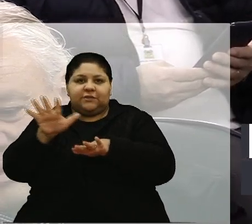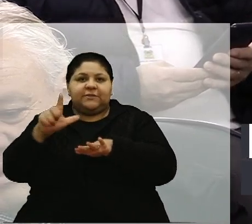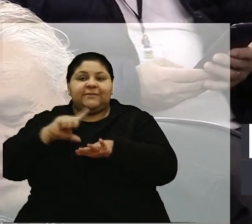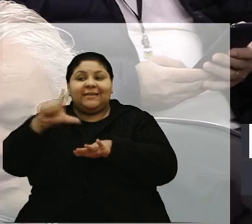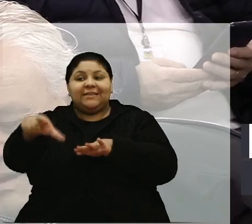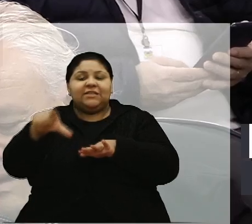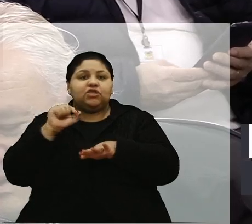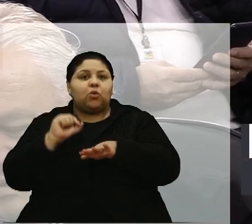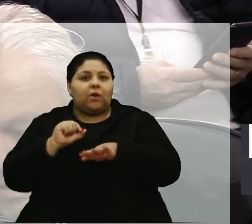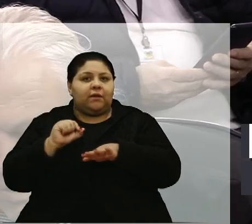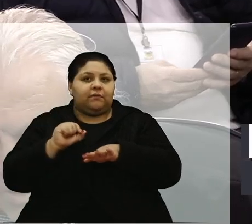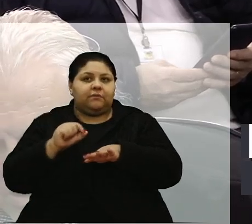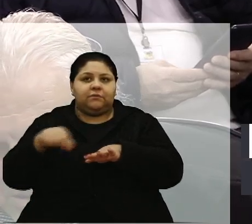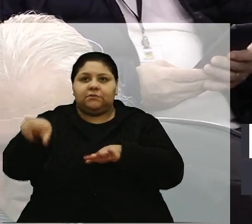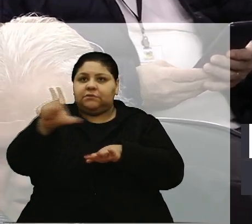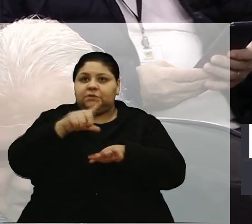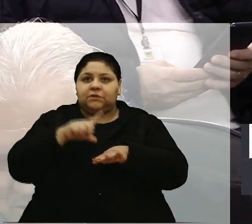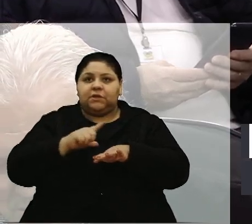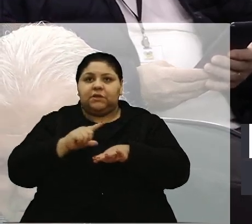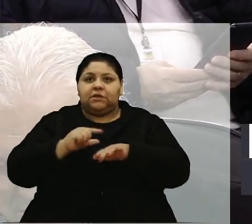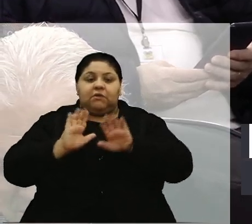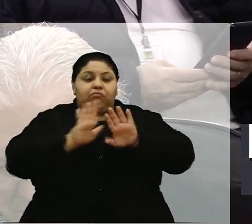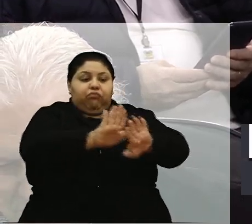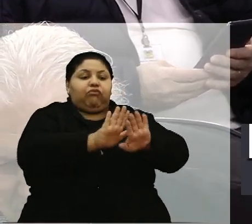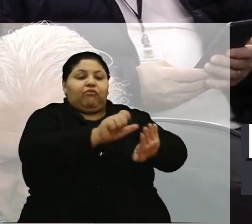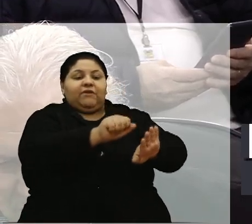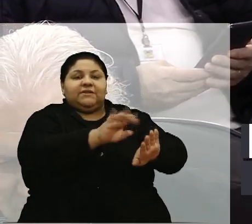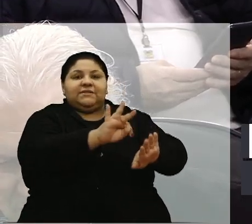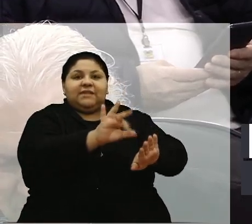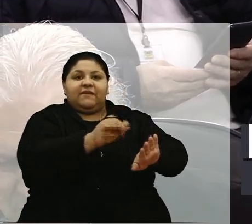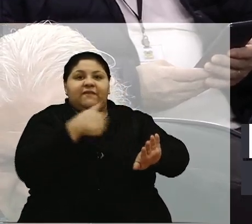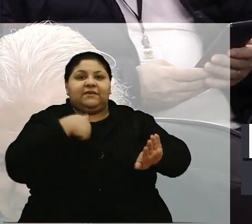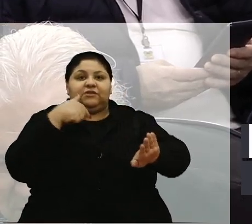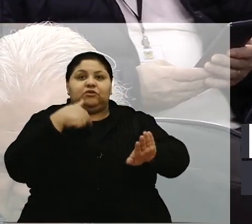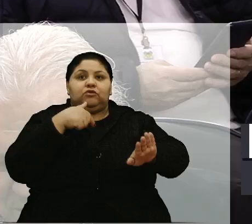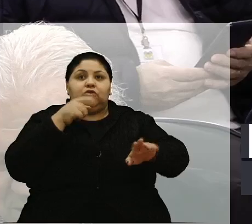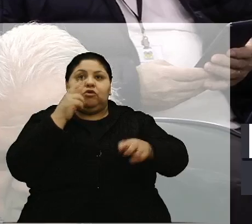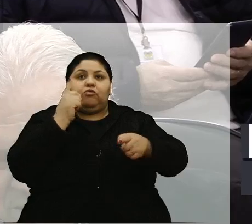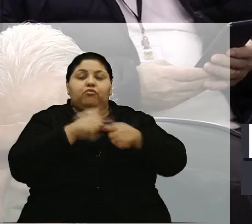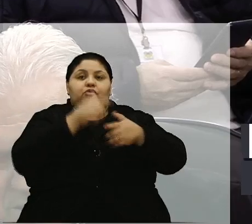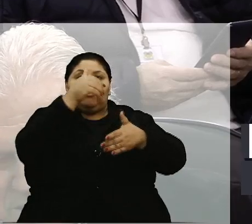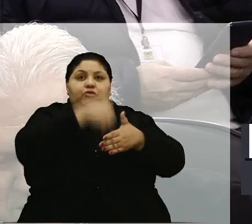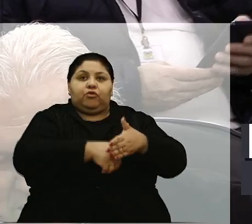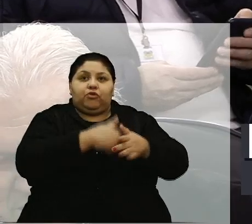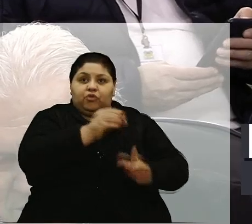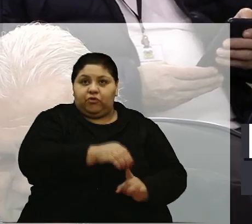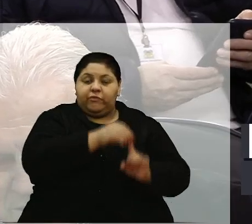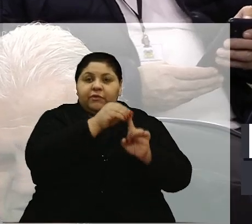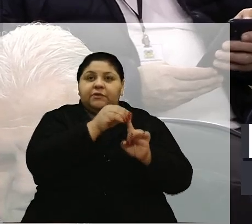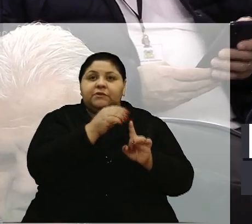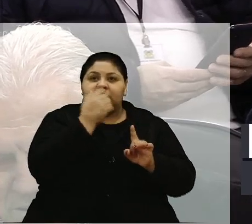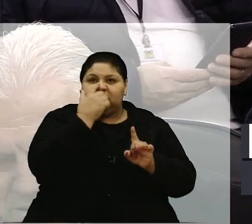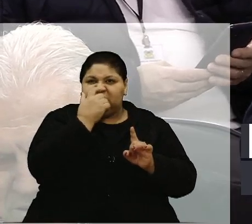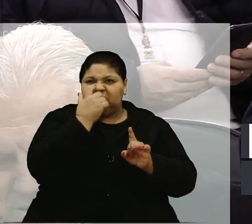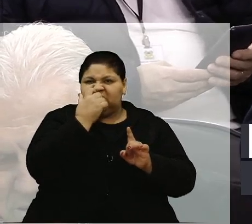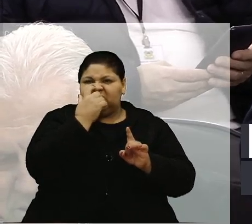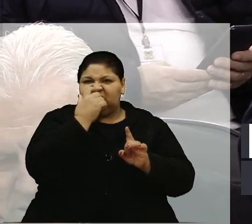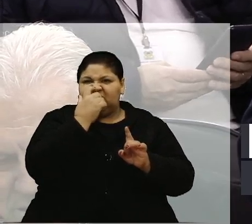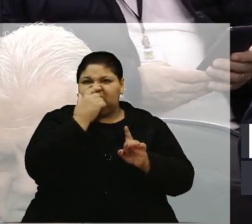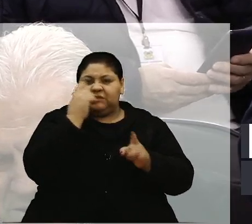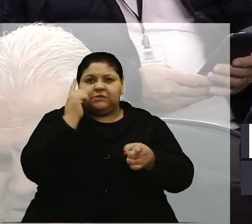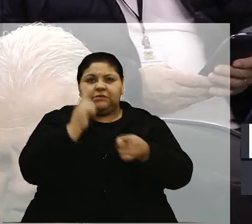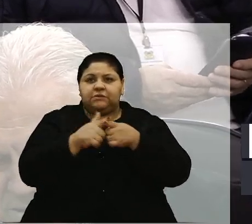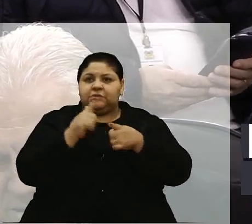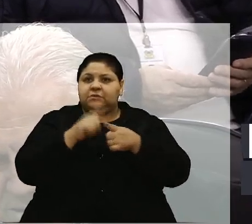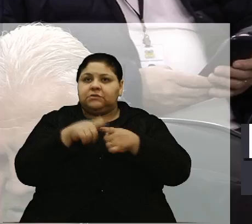decidir. A gente não tem que empurrar para o STF. E esse é o motivo do meu voto. E principalmente, porque senão